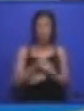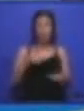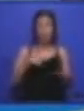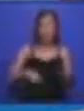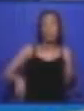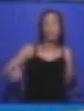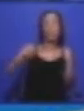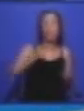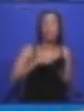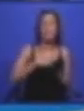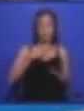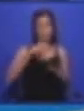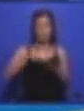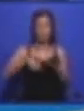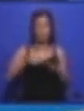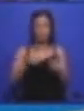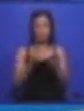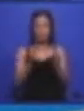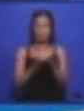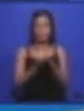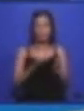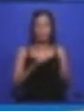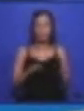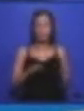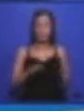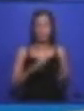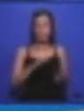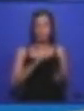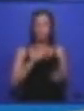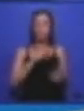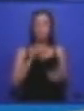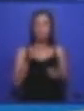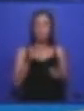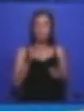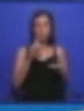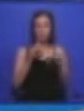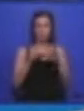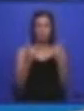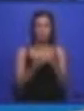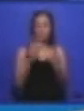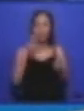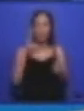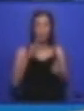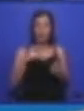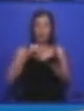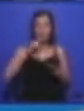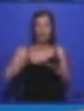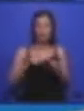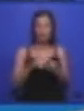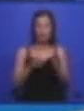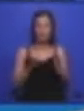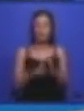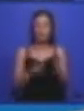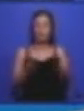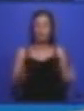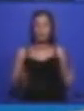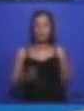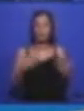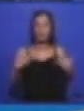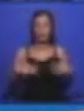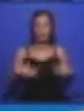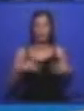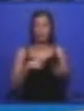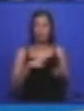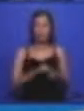eu gostava muito de cozinhar para eles todos. Porque o senhor arranjou um apart-hotel onde eu cozinhava para eles todos. E até a roupa deste